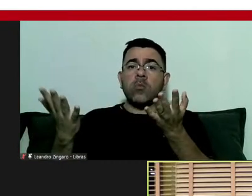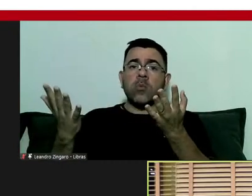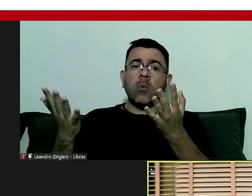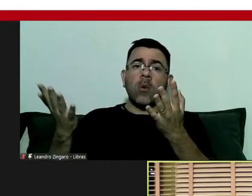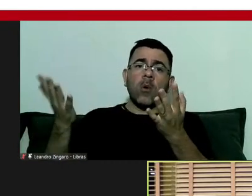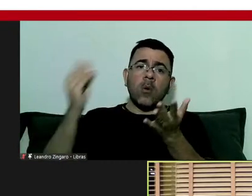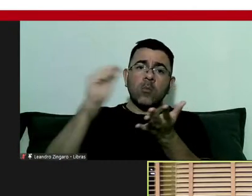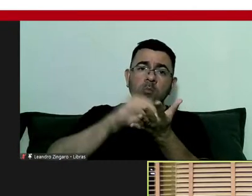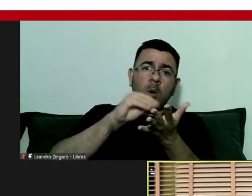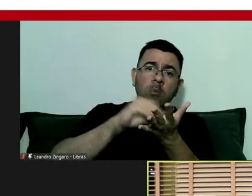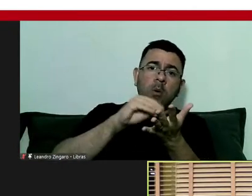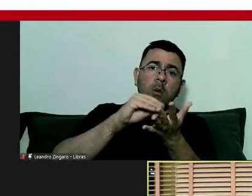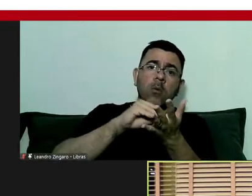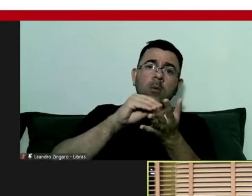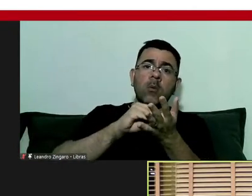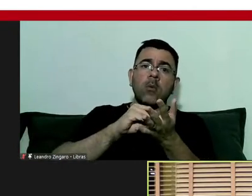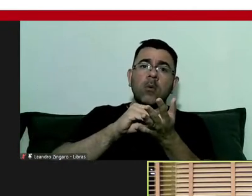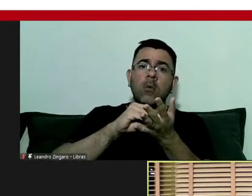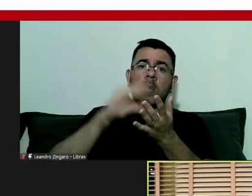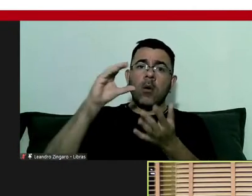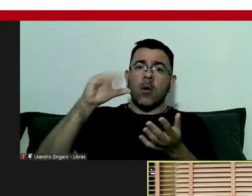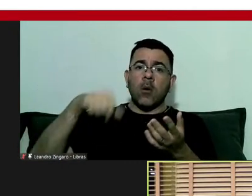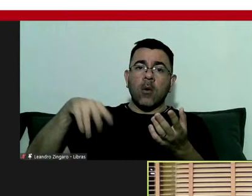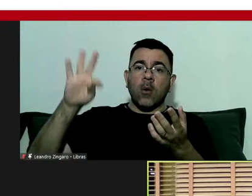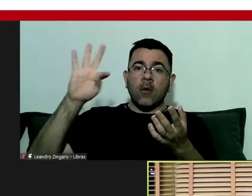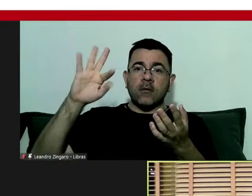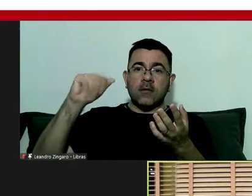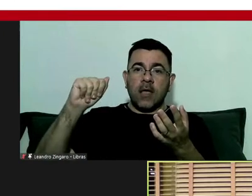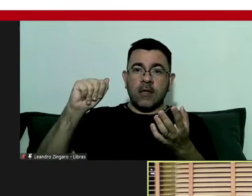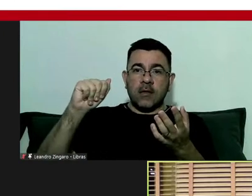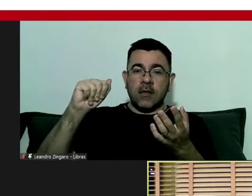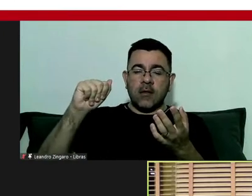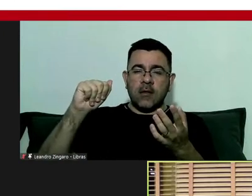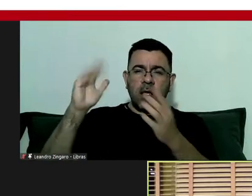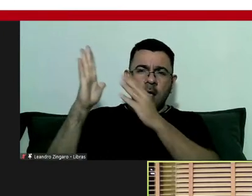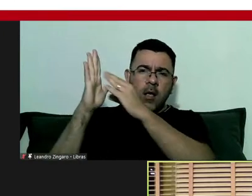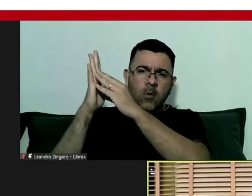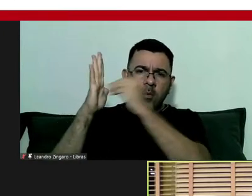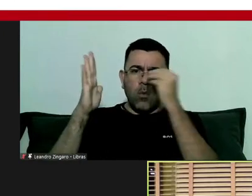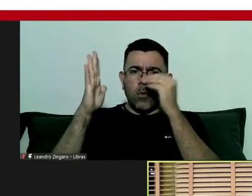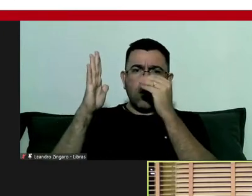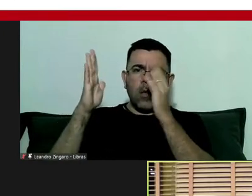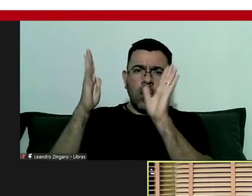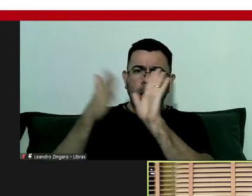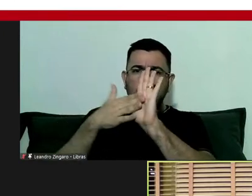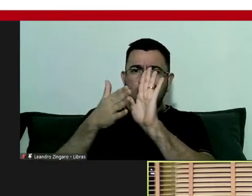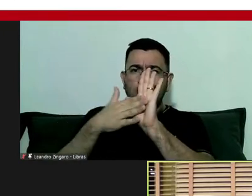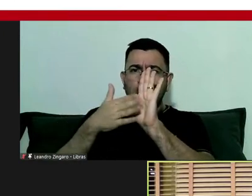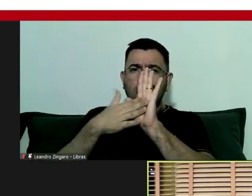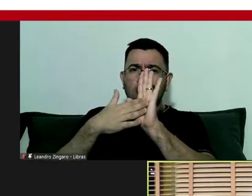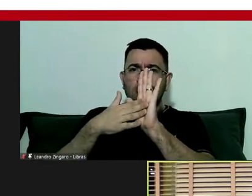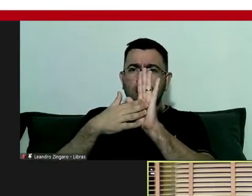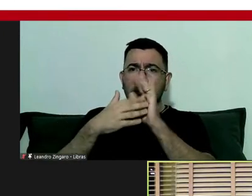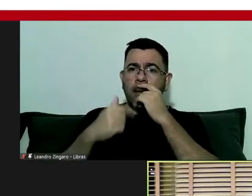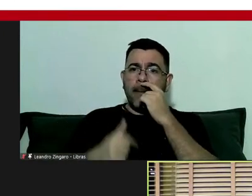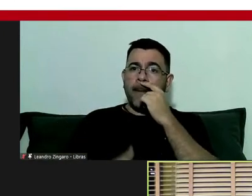governo cas do conecta Recife existe um modelo ou documento apresentando A